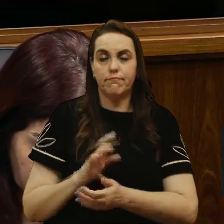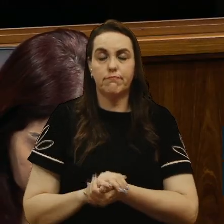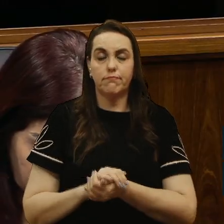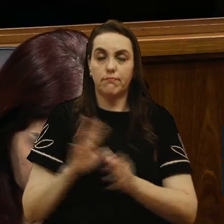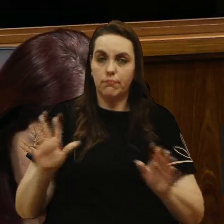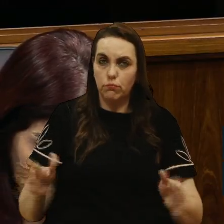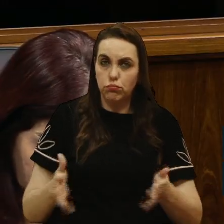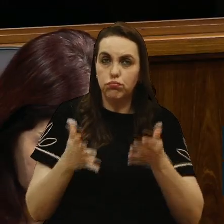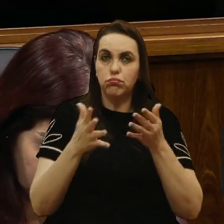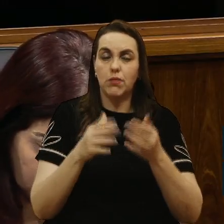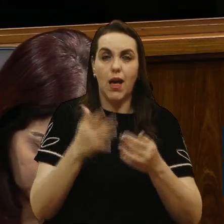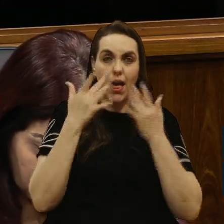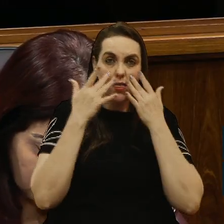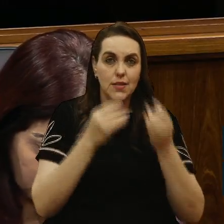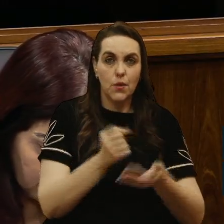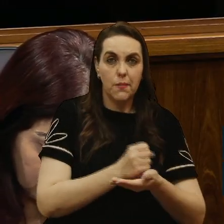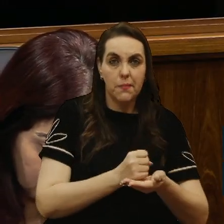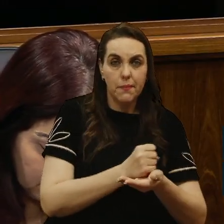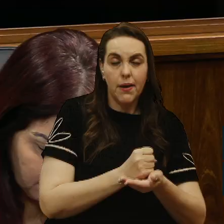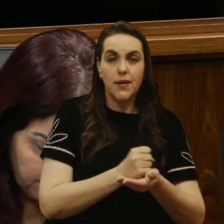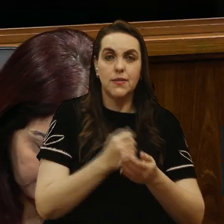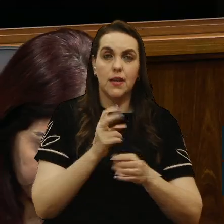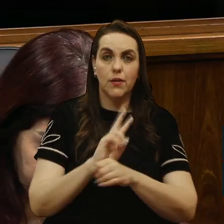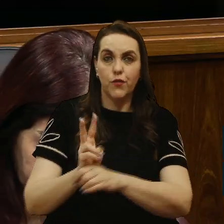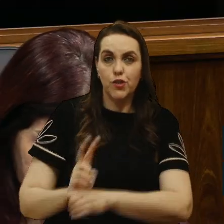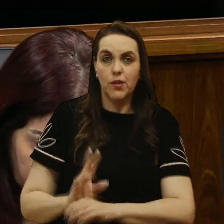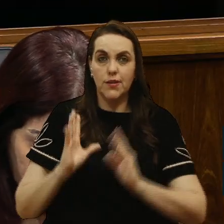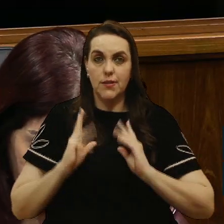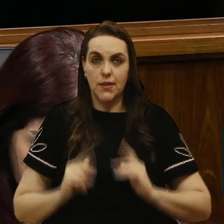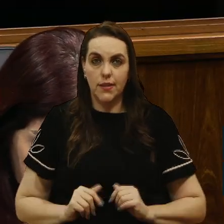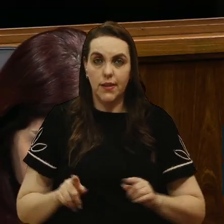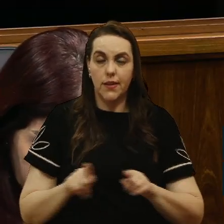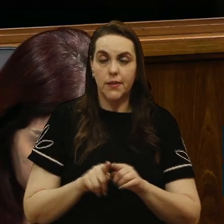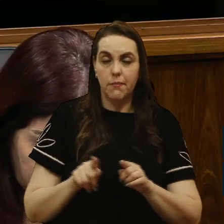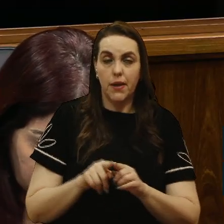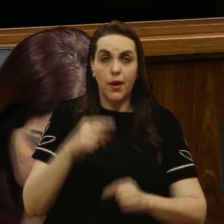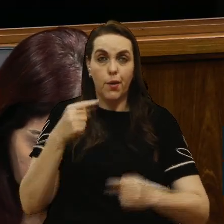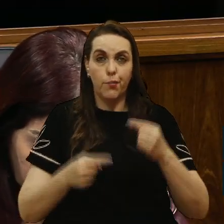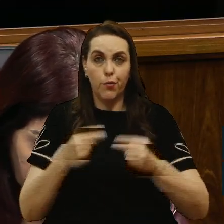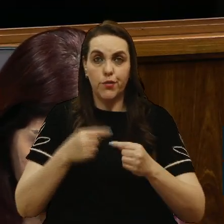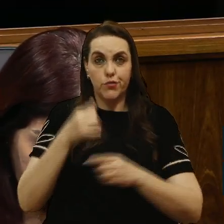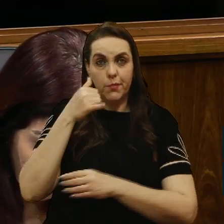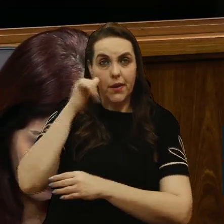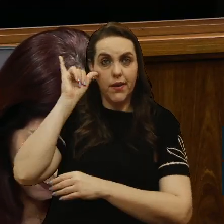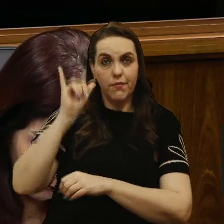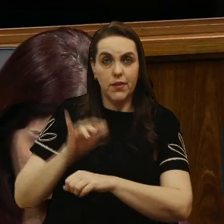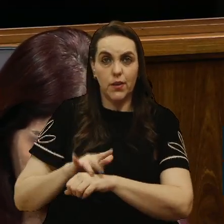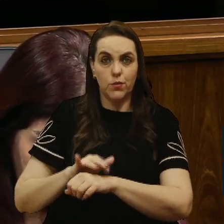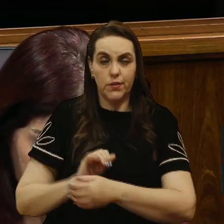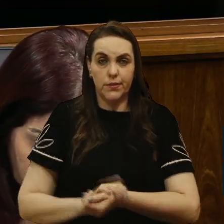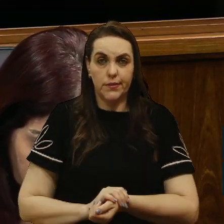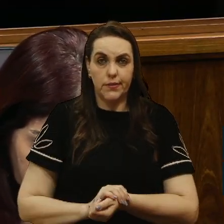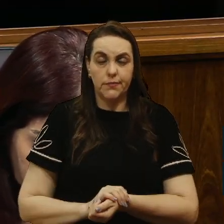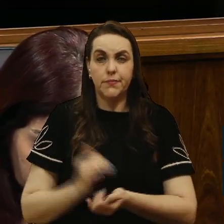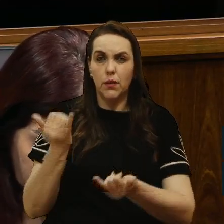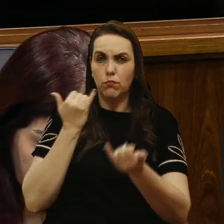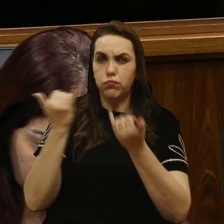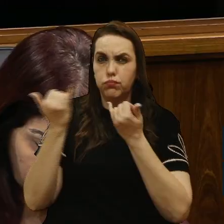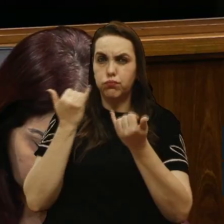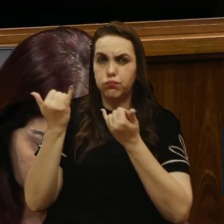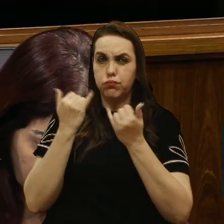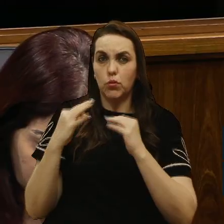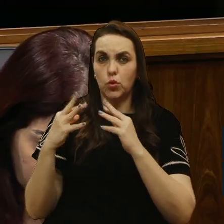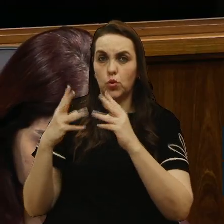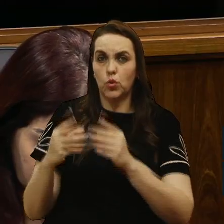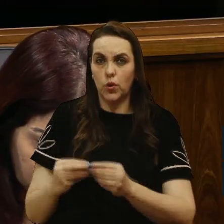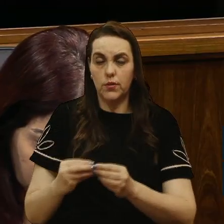fortalecimento da atenção primária, as ações de vigilância sanitária e as políticas de prevenção. A obtenção dessas informações